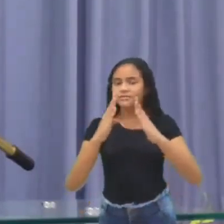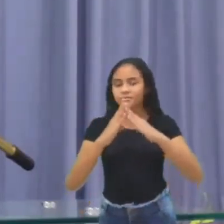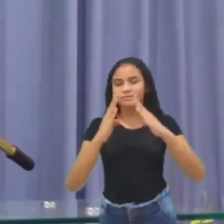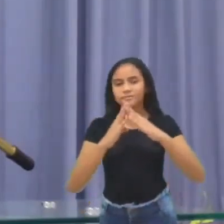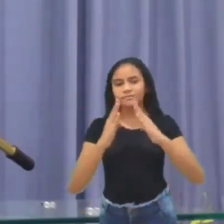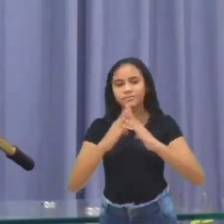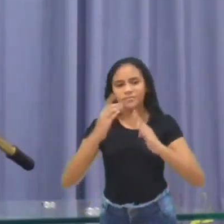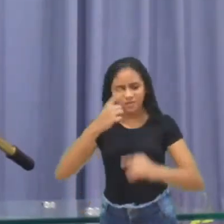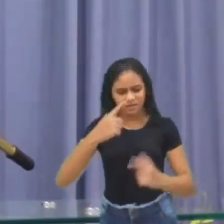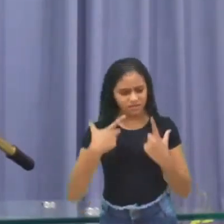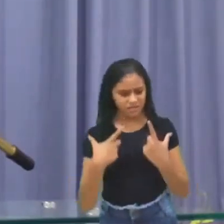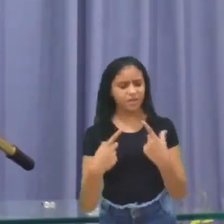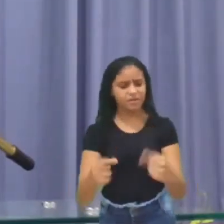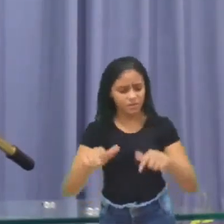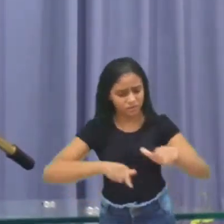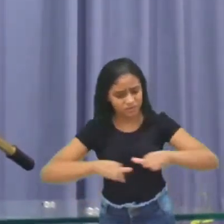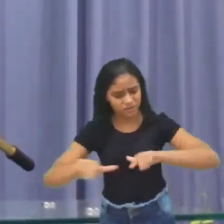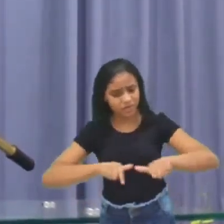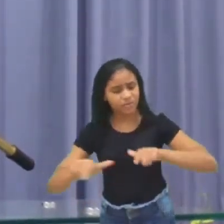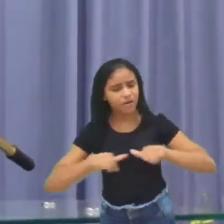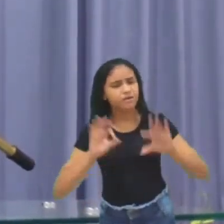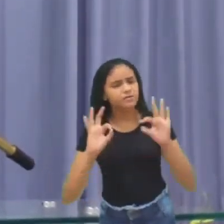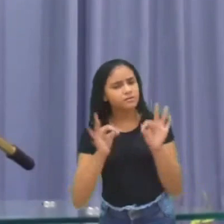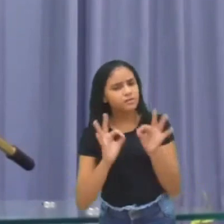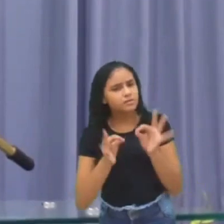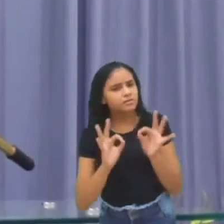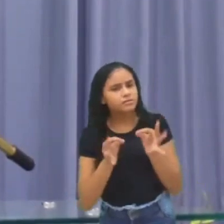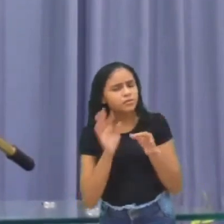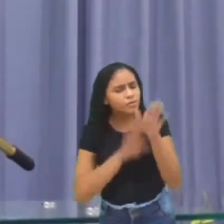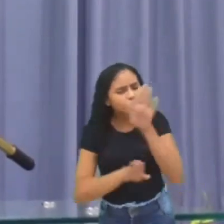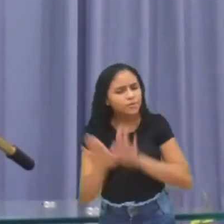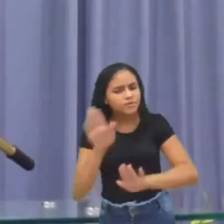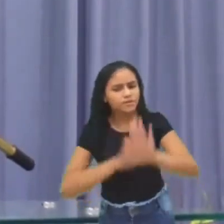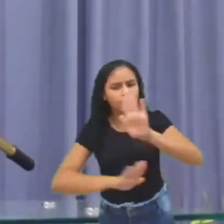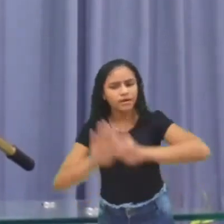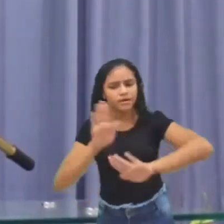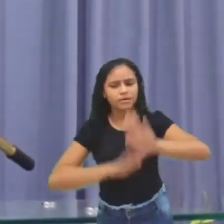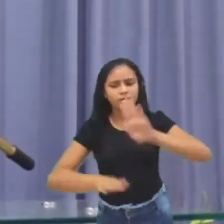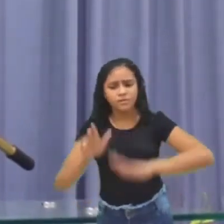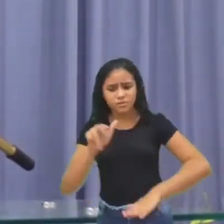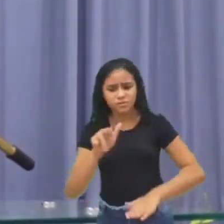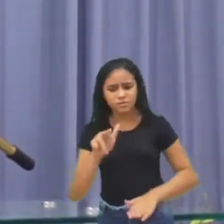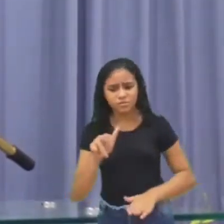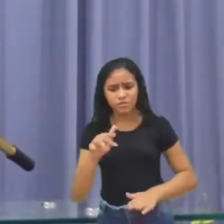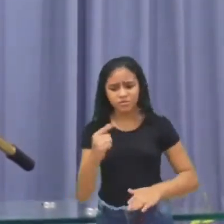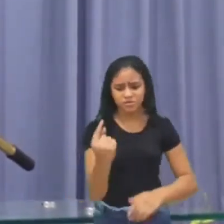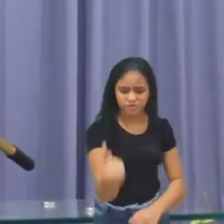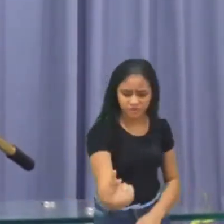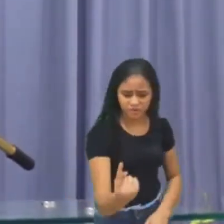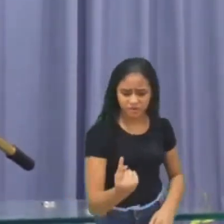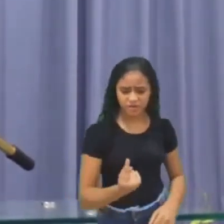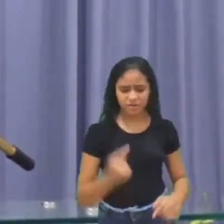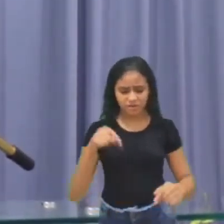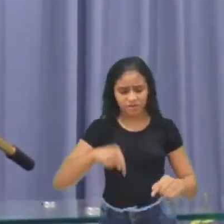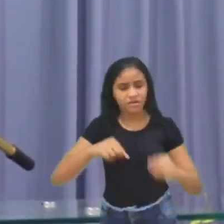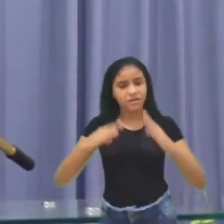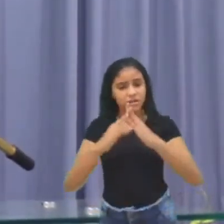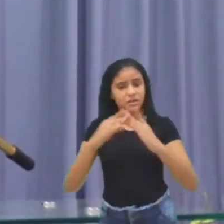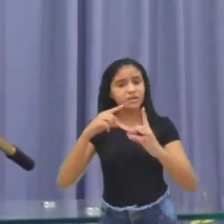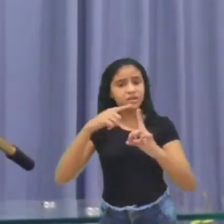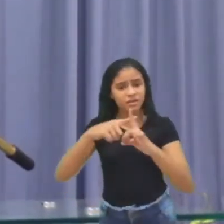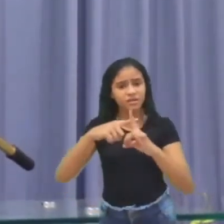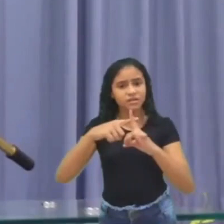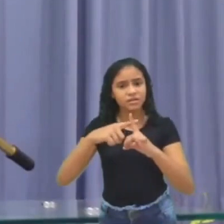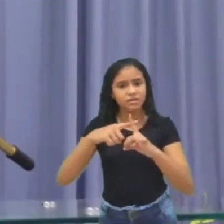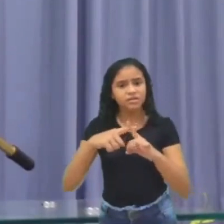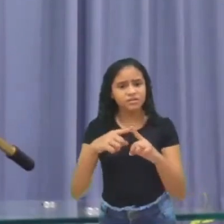nosso trabalho direitinho, né, com todo cuidado. Se o irmão tiver que vir aqui no templo, quiser porque quiser mesmo vir